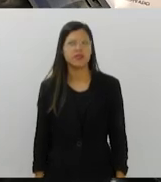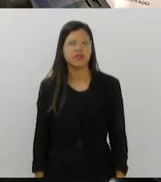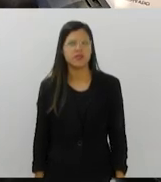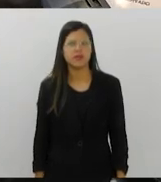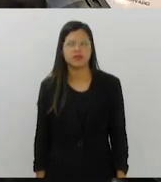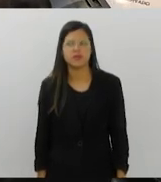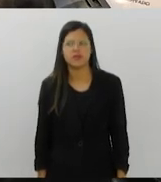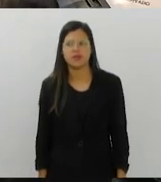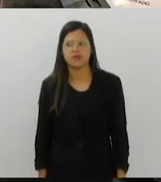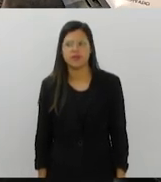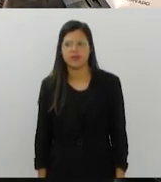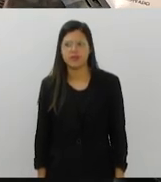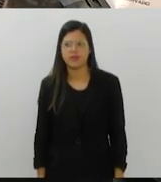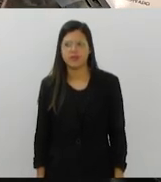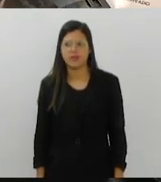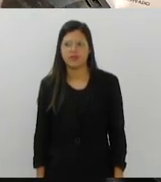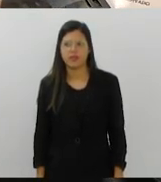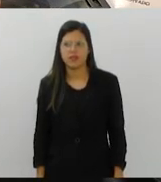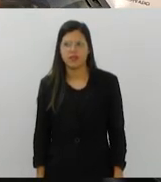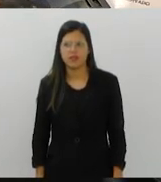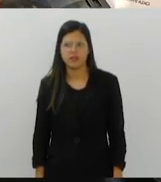Traga um café.